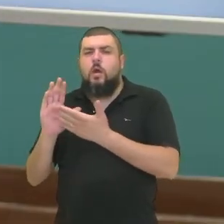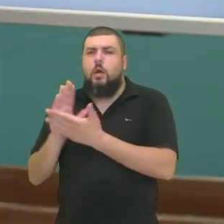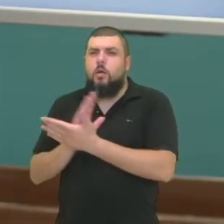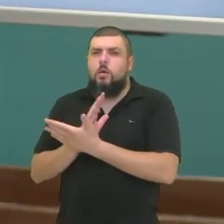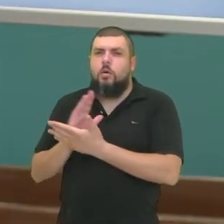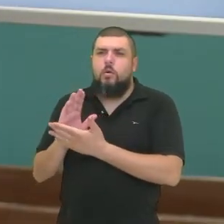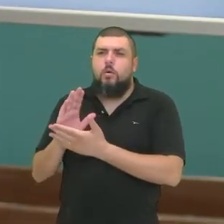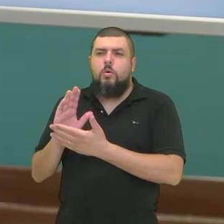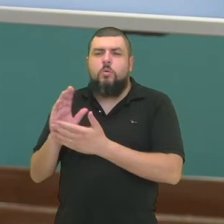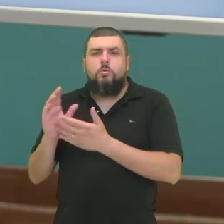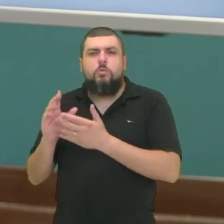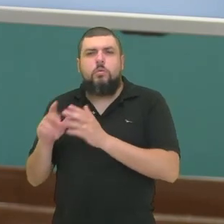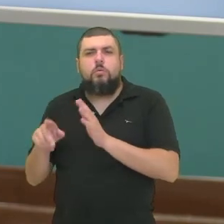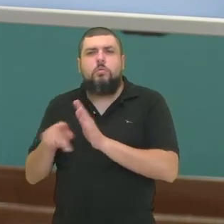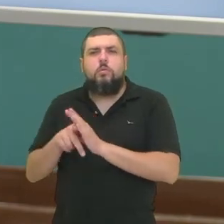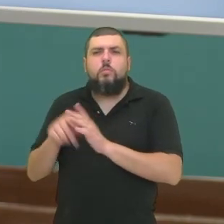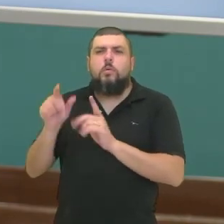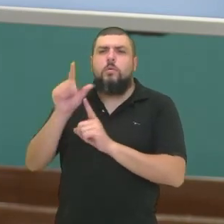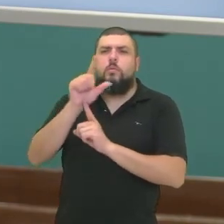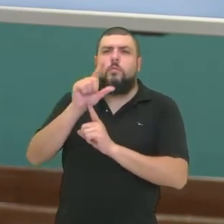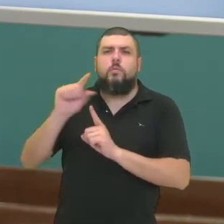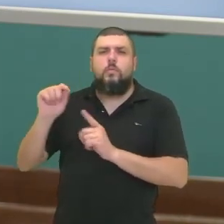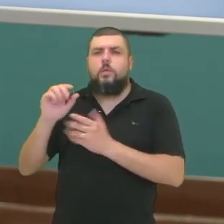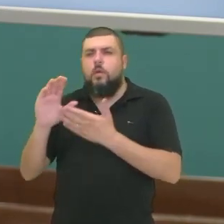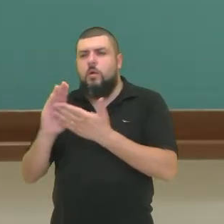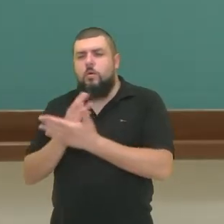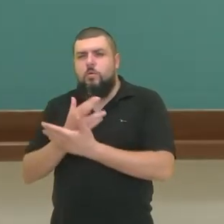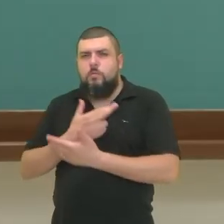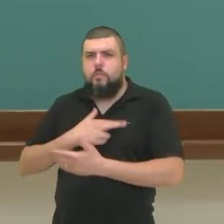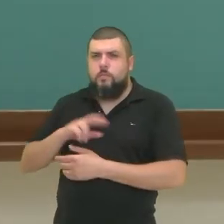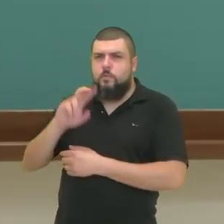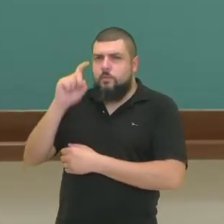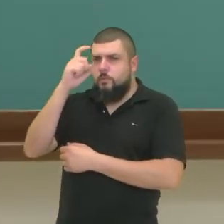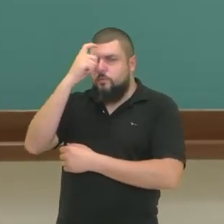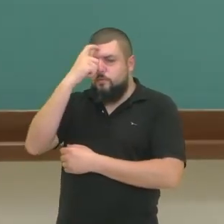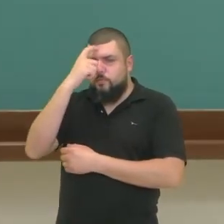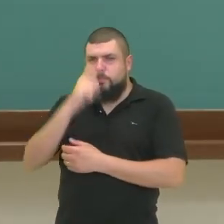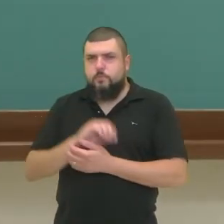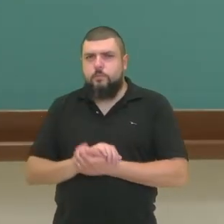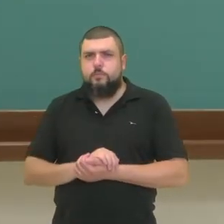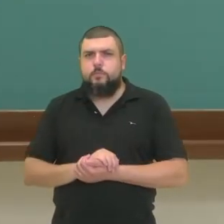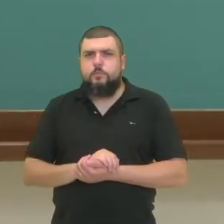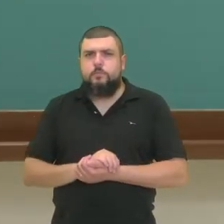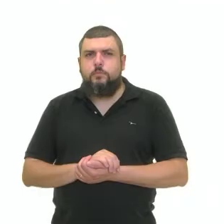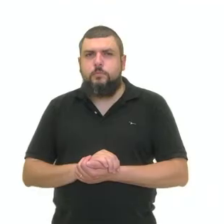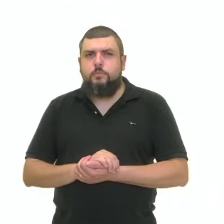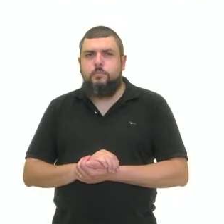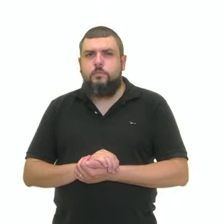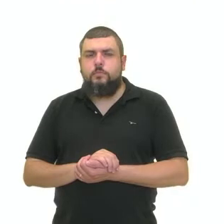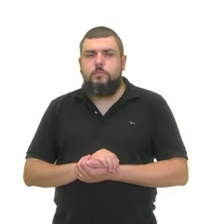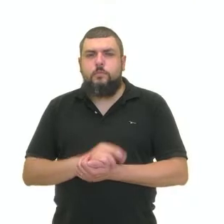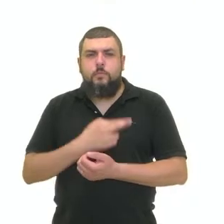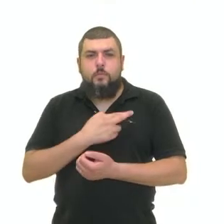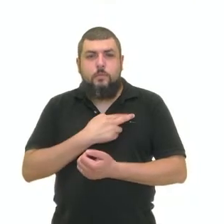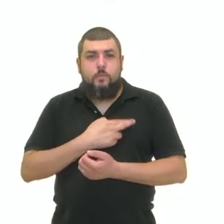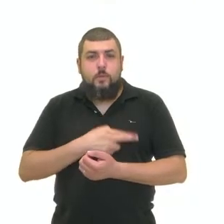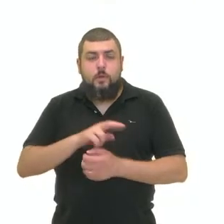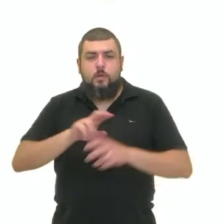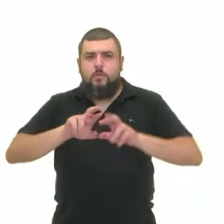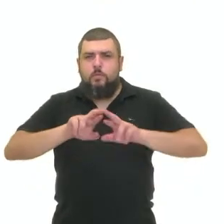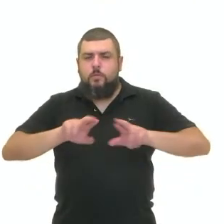é islâmica outros com dominância e indo à diversidade religiosa os